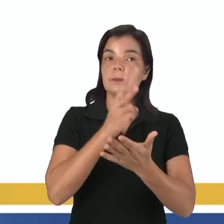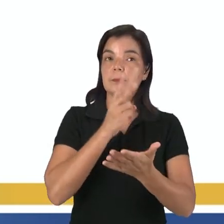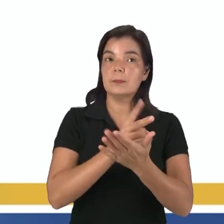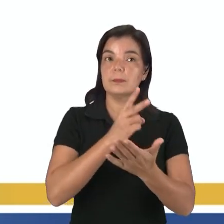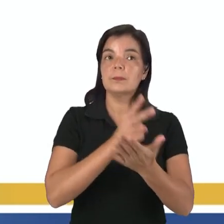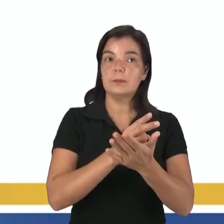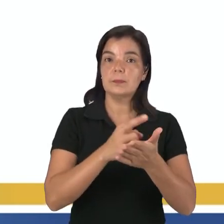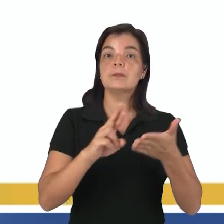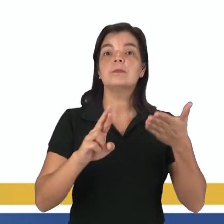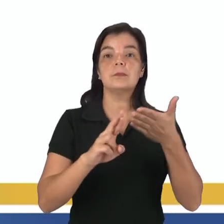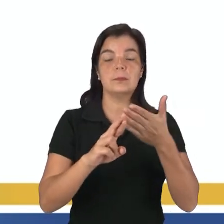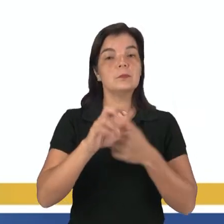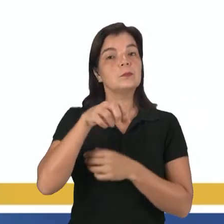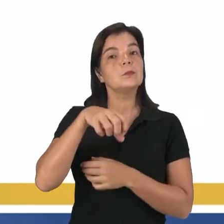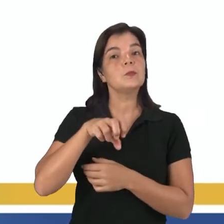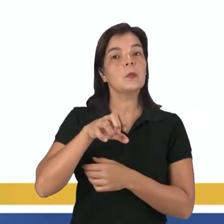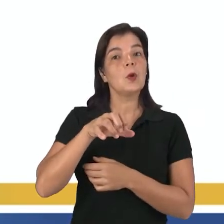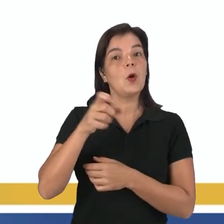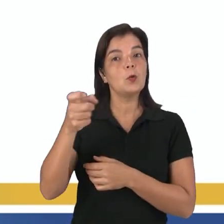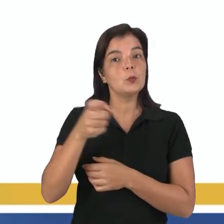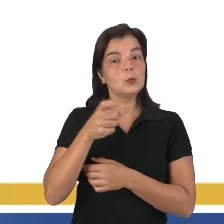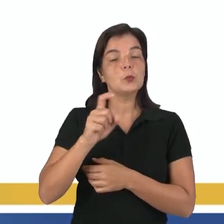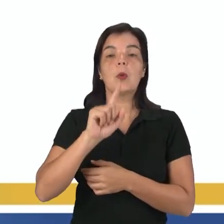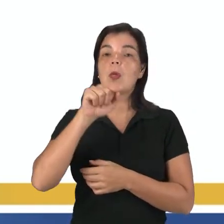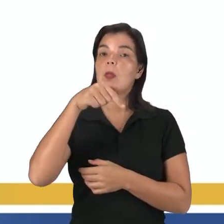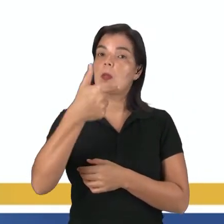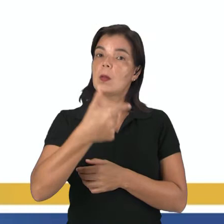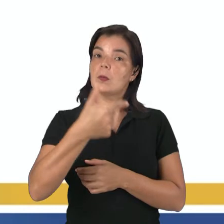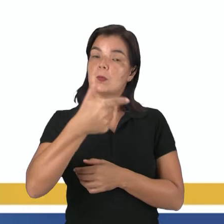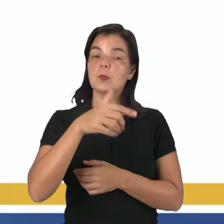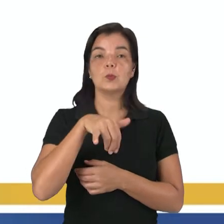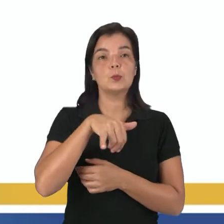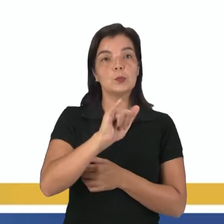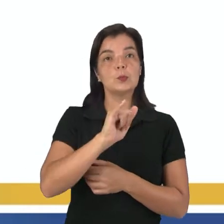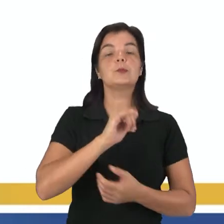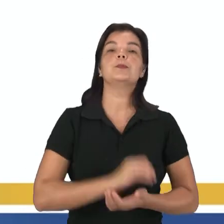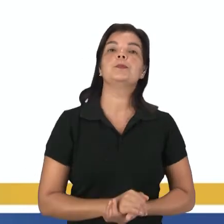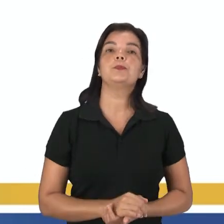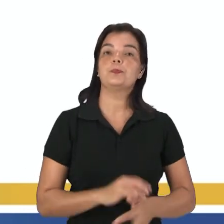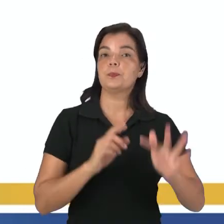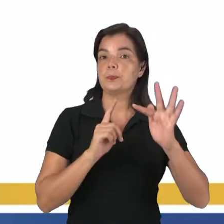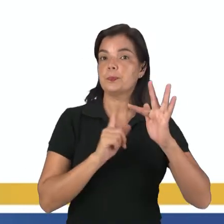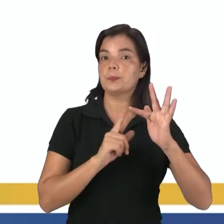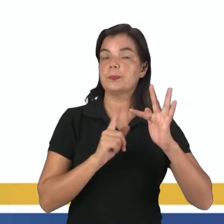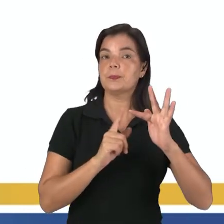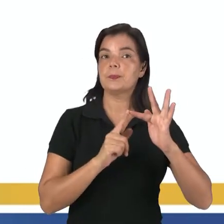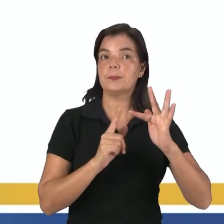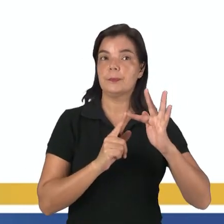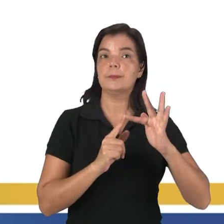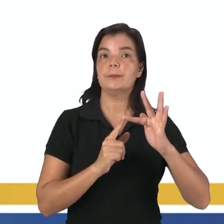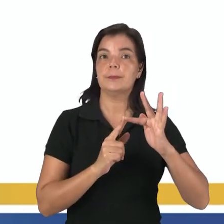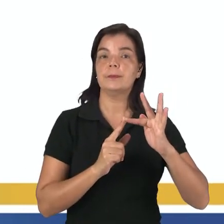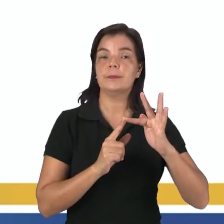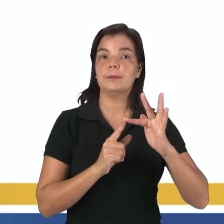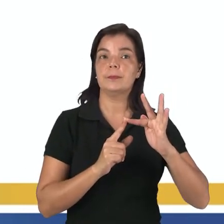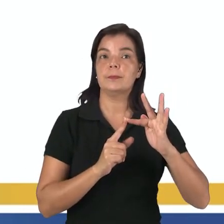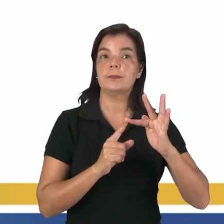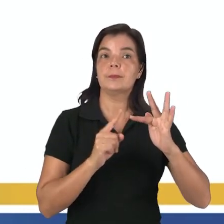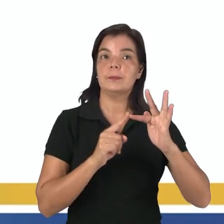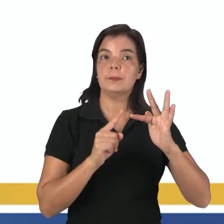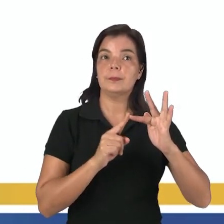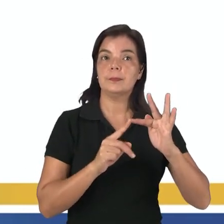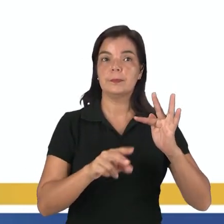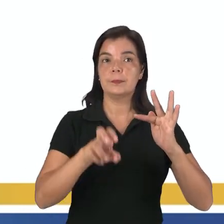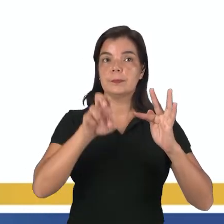sempre diz respeito ao eixo X é a segunda ao eixo Y o ponto é se né que seria o vértice F